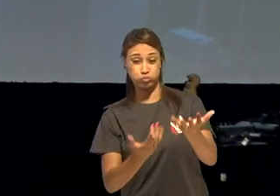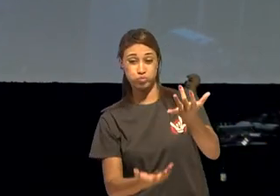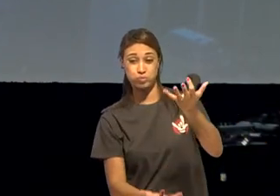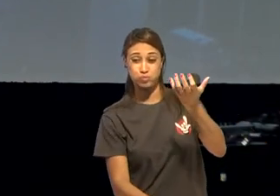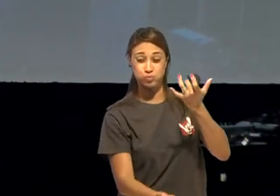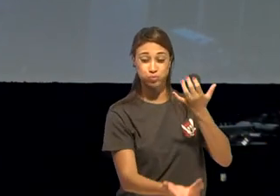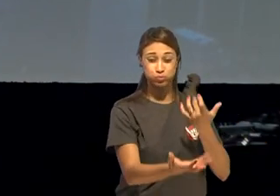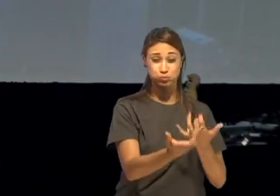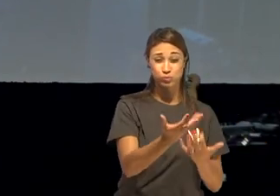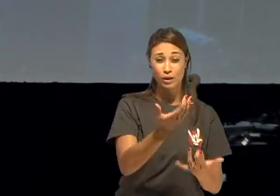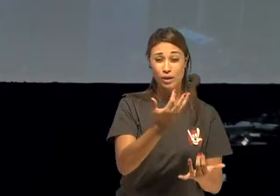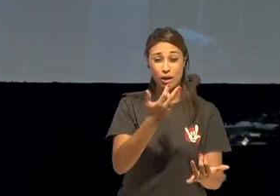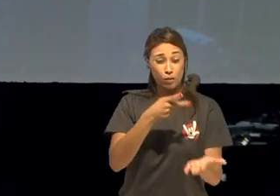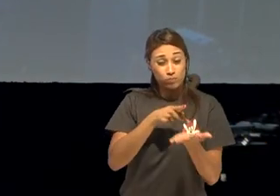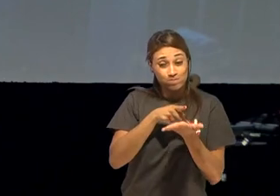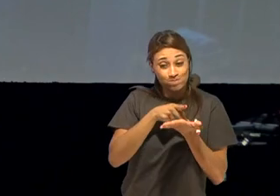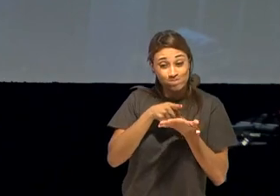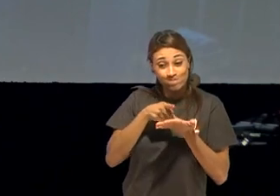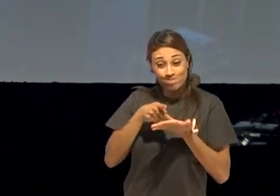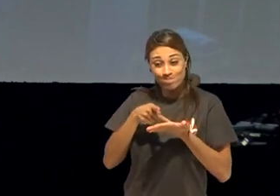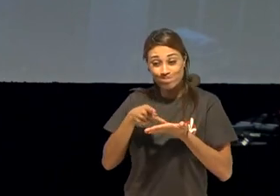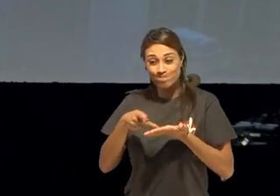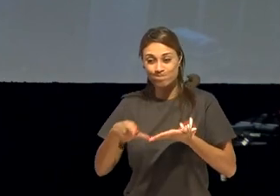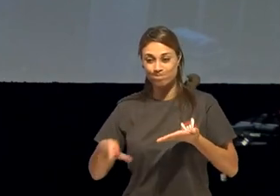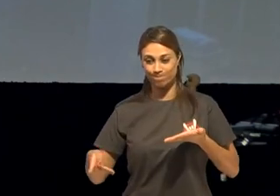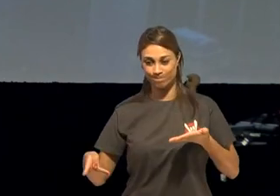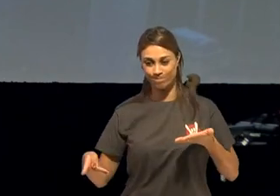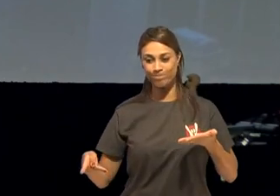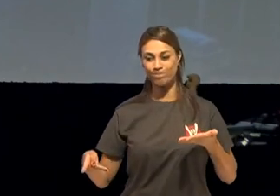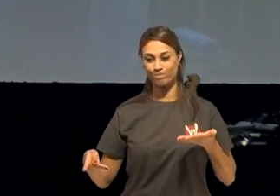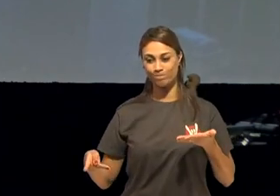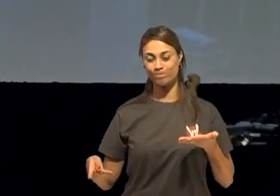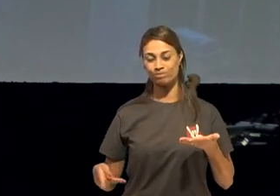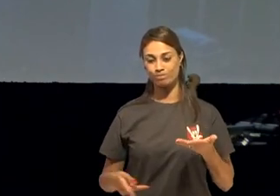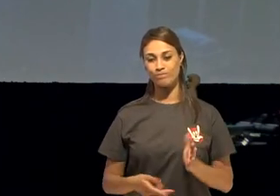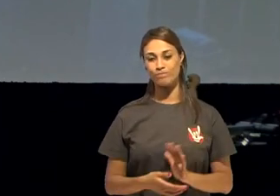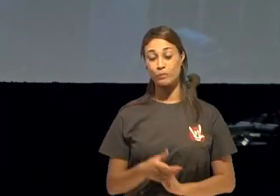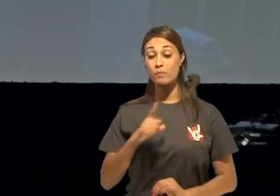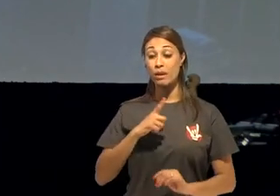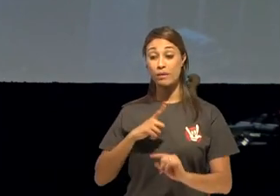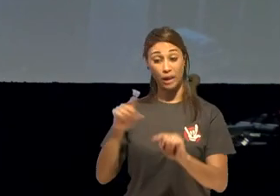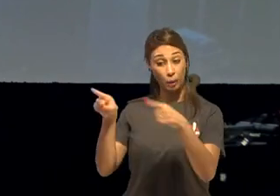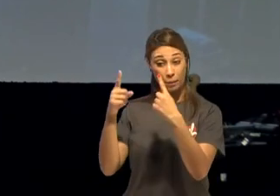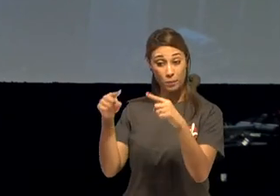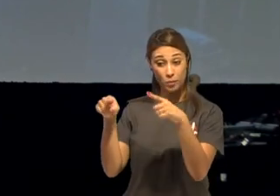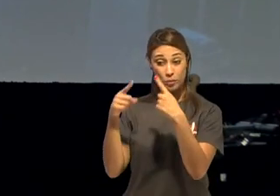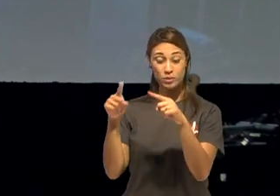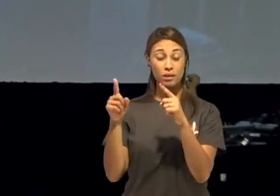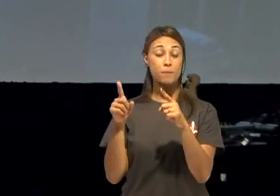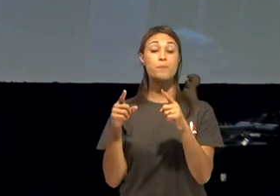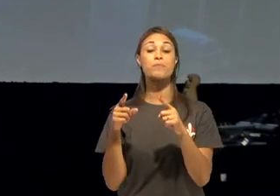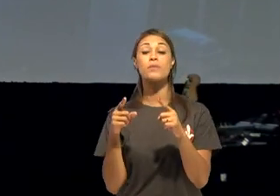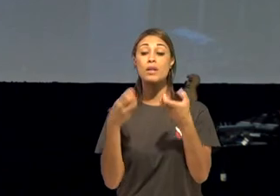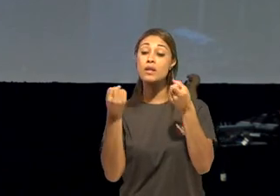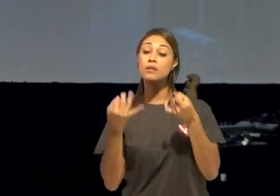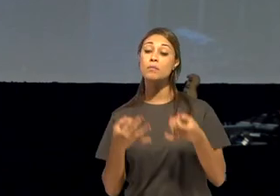fogo purificador. Tem uma música do Cirilo que é Tu és fogo, eu estava ouvindo ela de manhã.